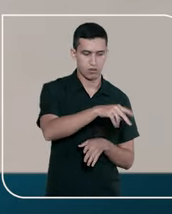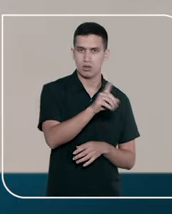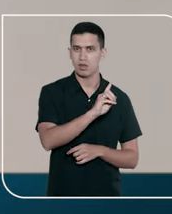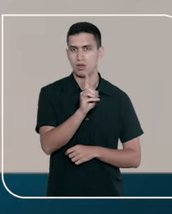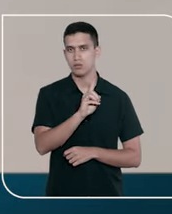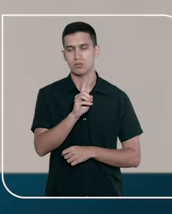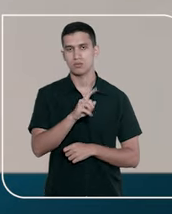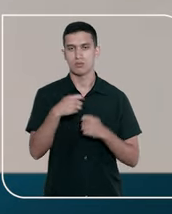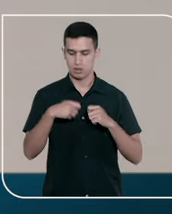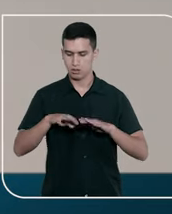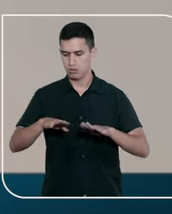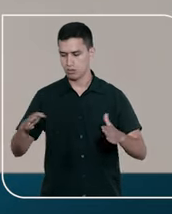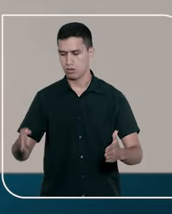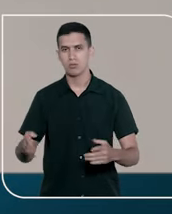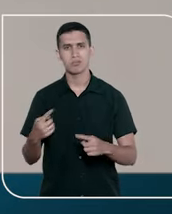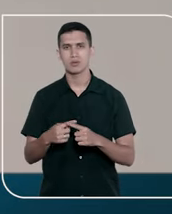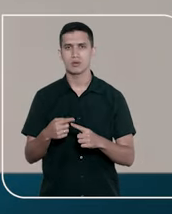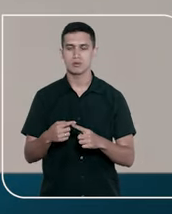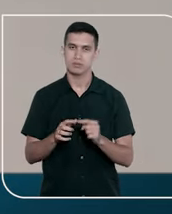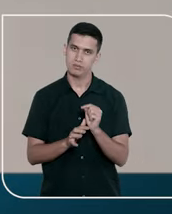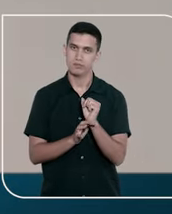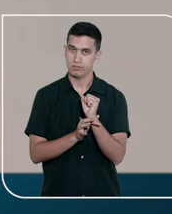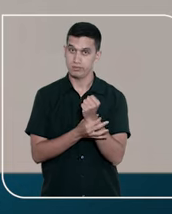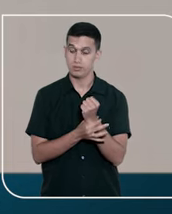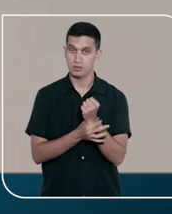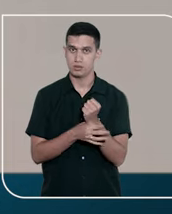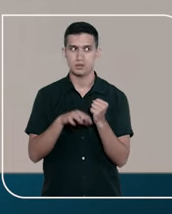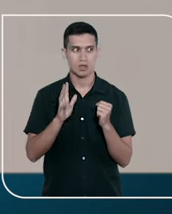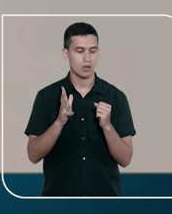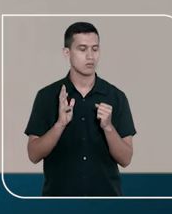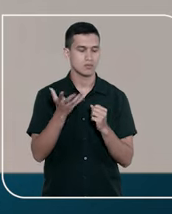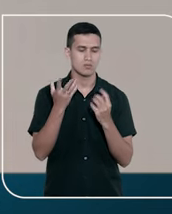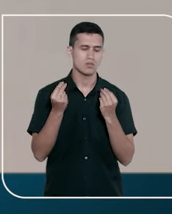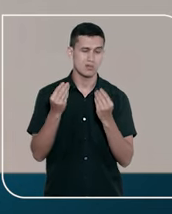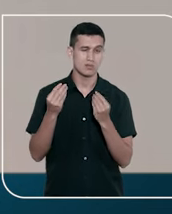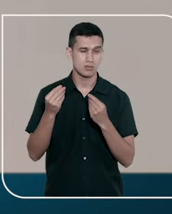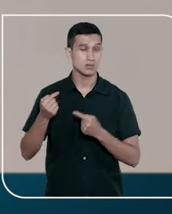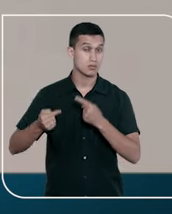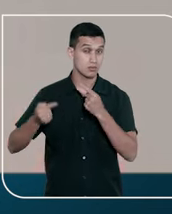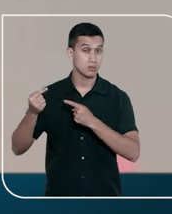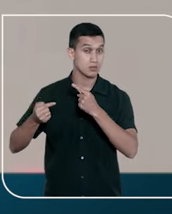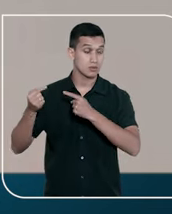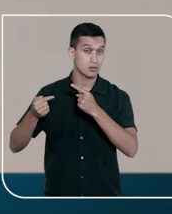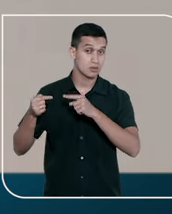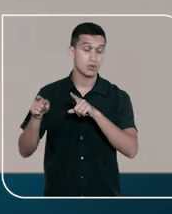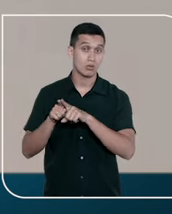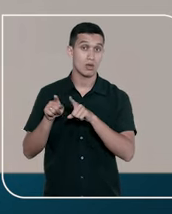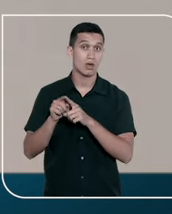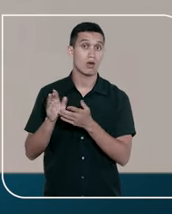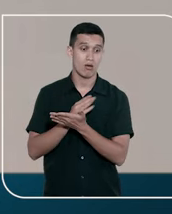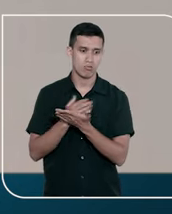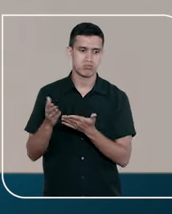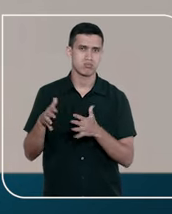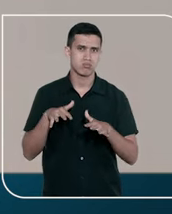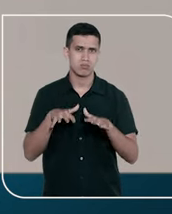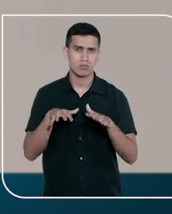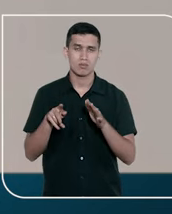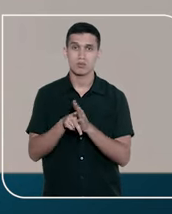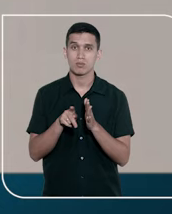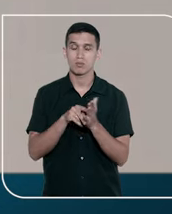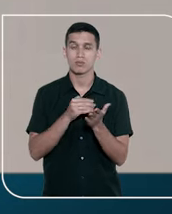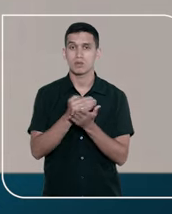por que tudo isso? Por uma questão de segurança. Já houve muita discussão e até ações propostas por